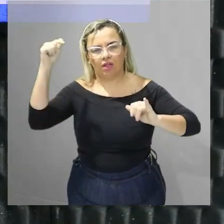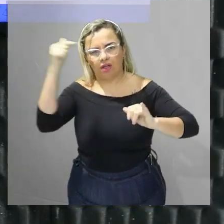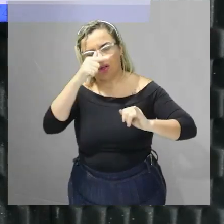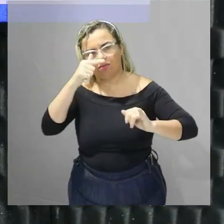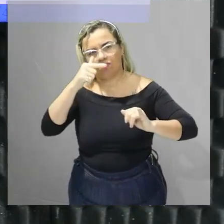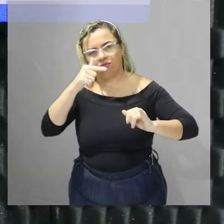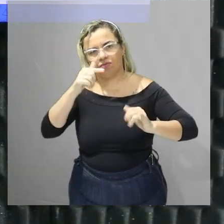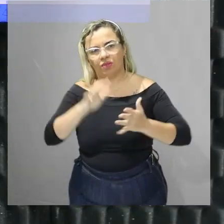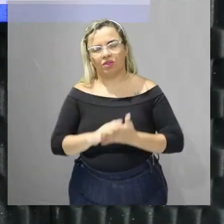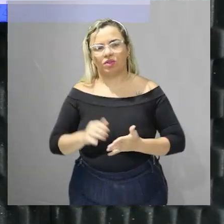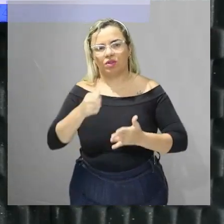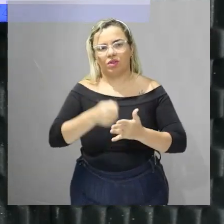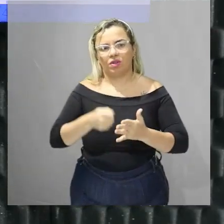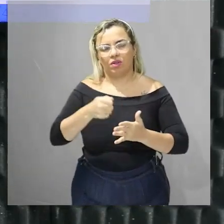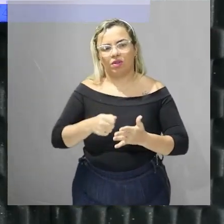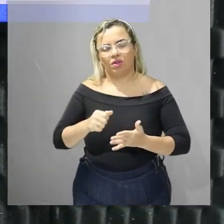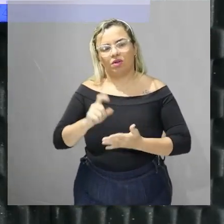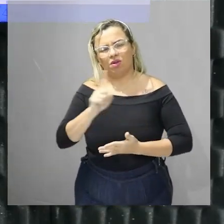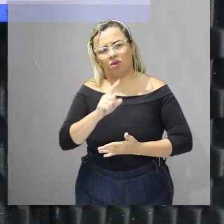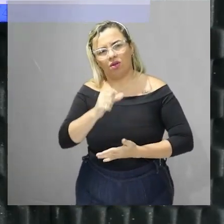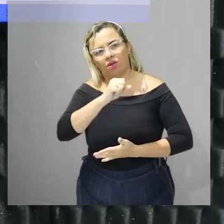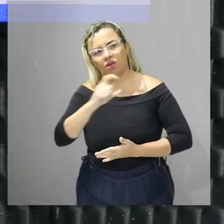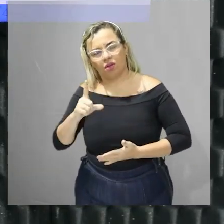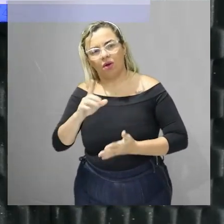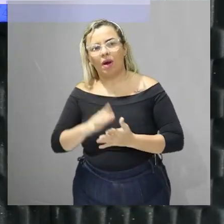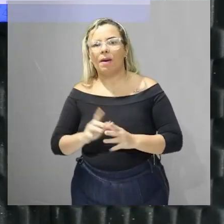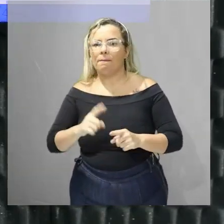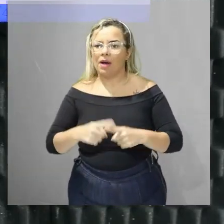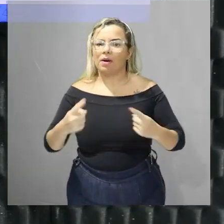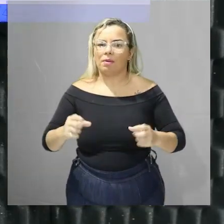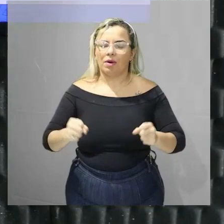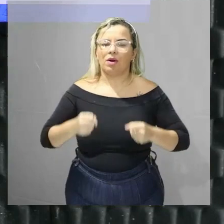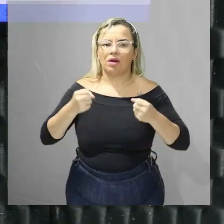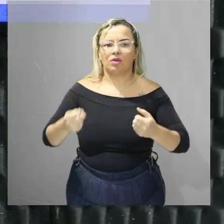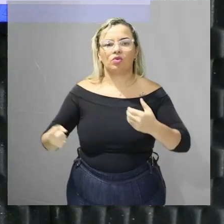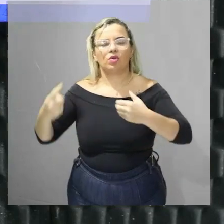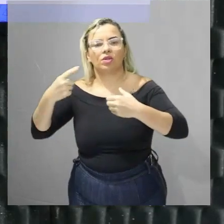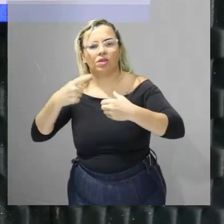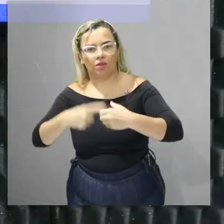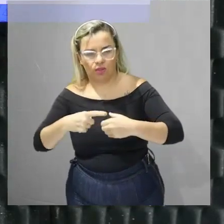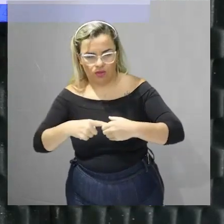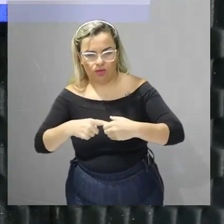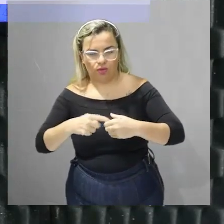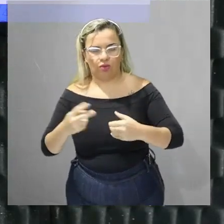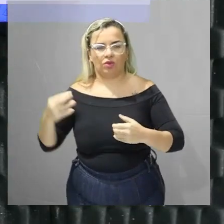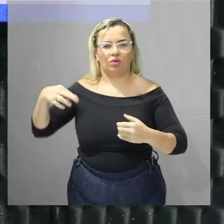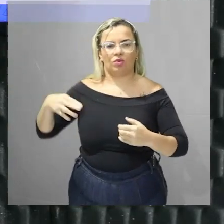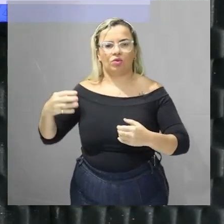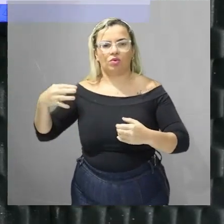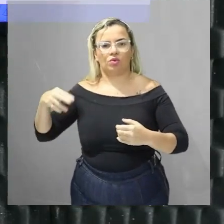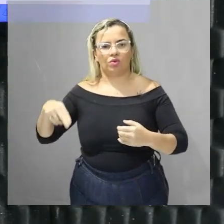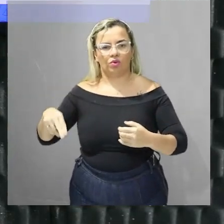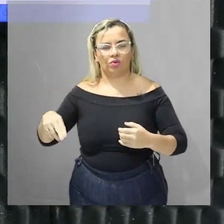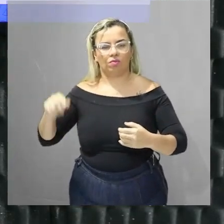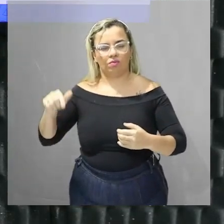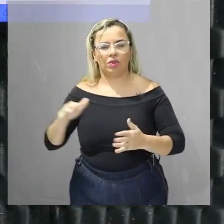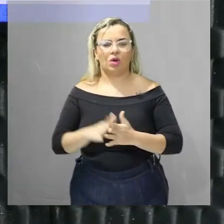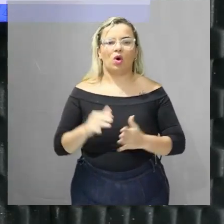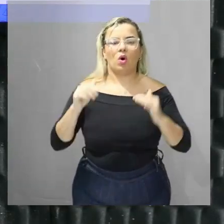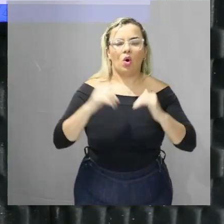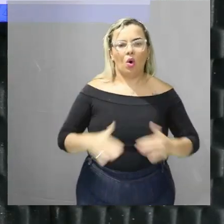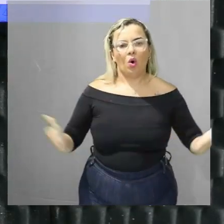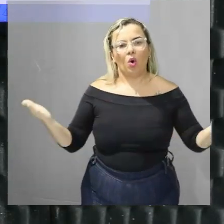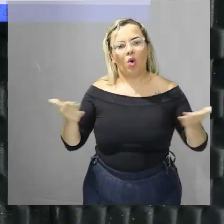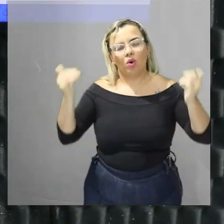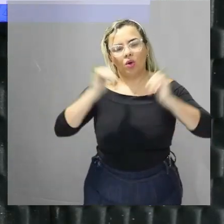por exemplo, não obrigatoriamente em São Luís, mas, por exemplo, em Tum-Tum. Então, o que o texto está querendo dizer é que hoje as informações circulam de maneira muito mais